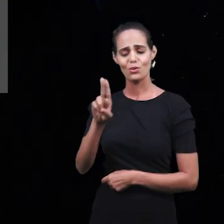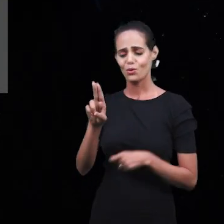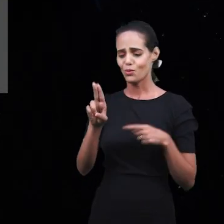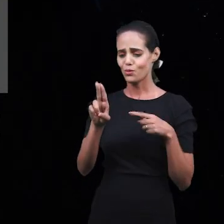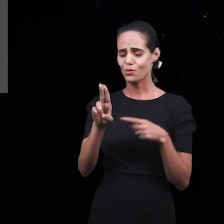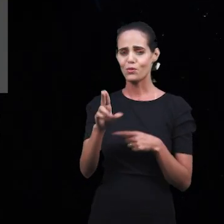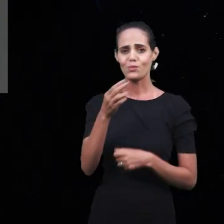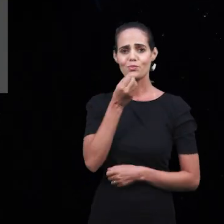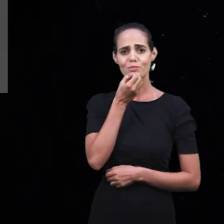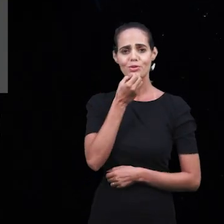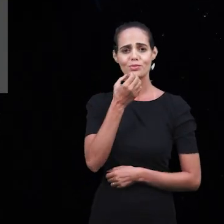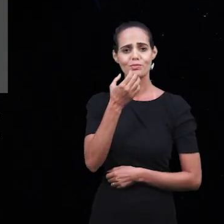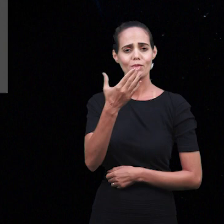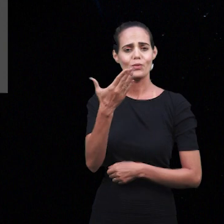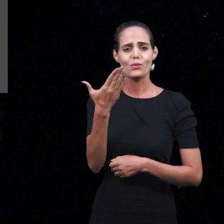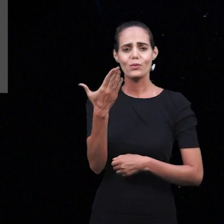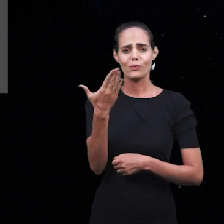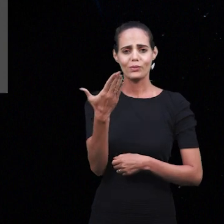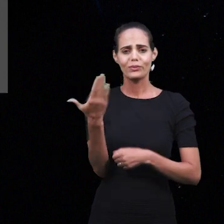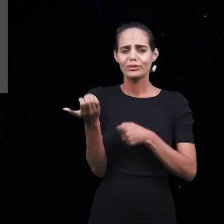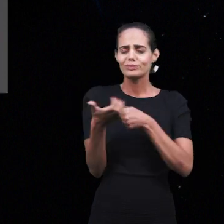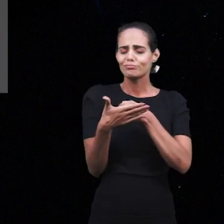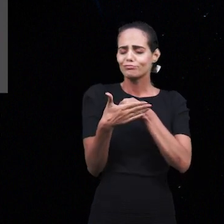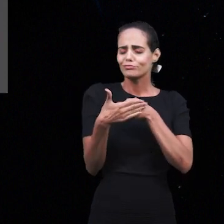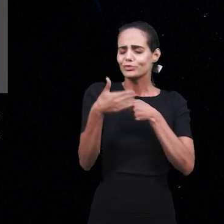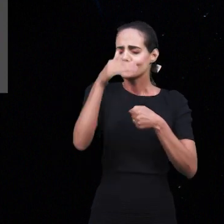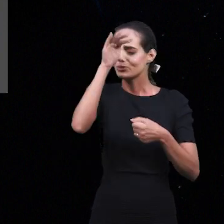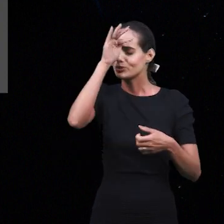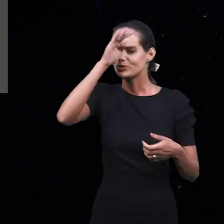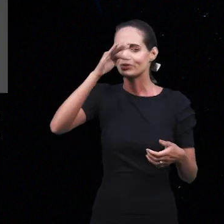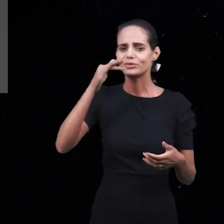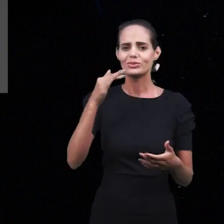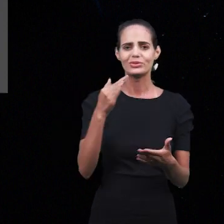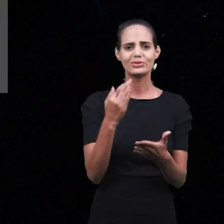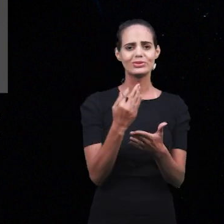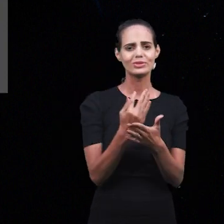bom, doce a fé, a